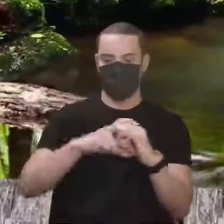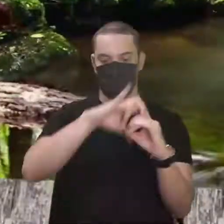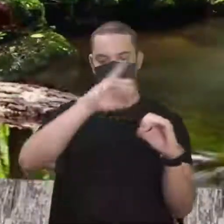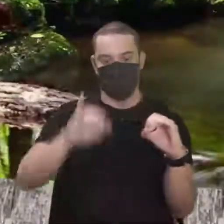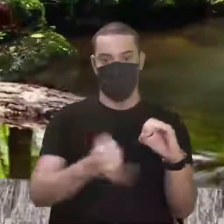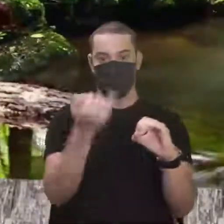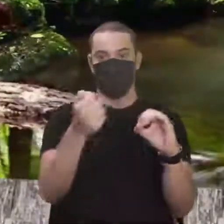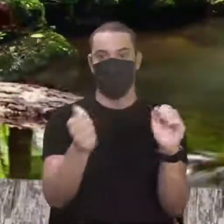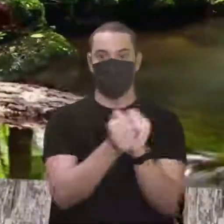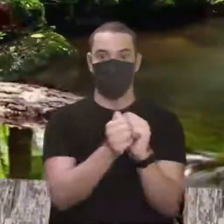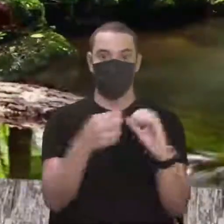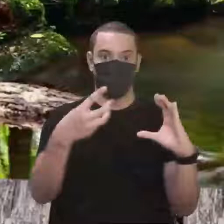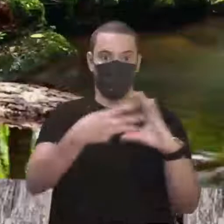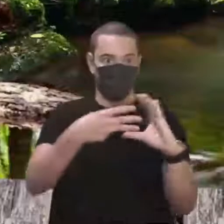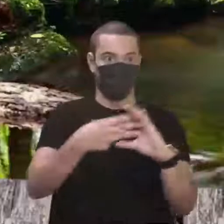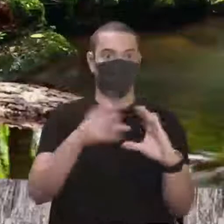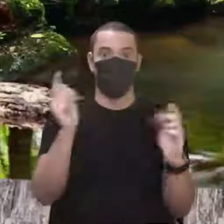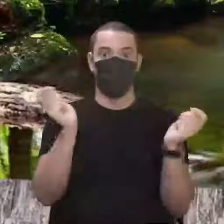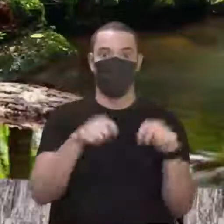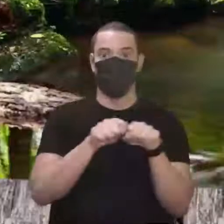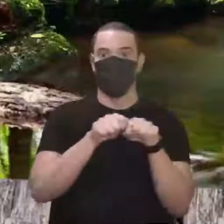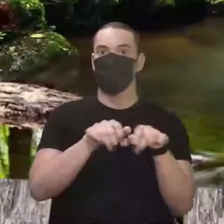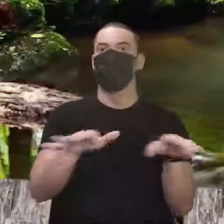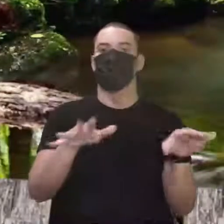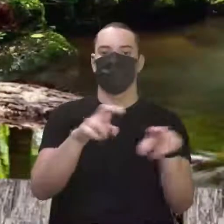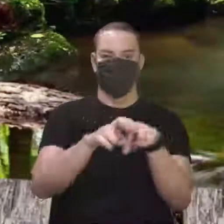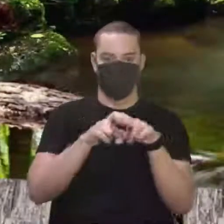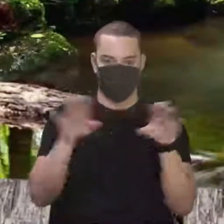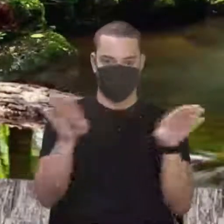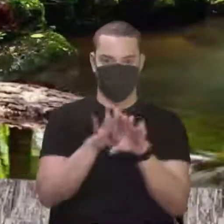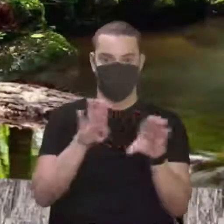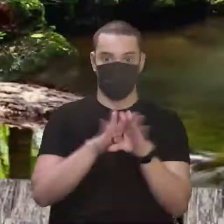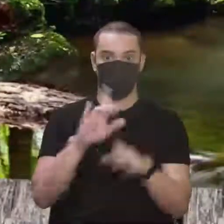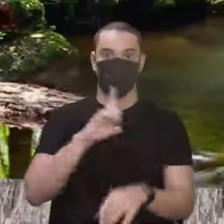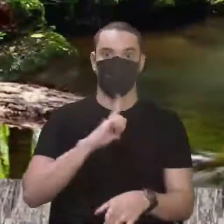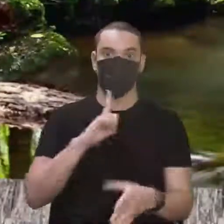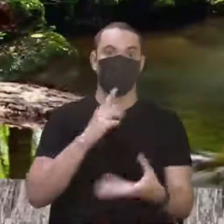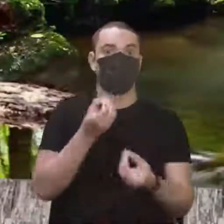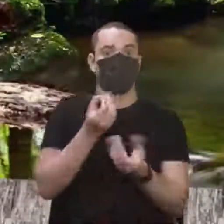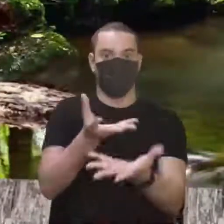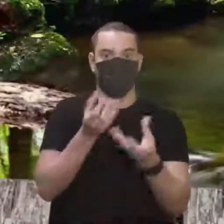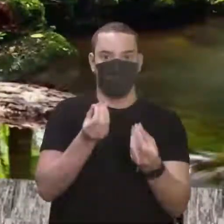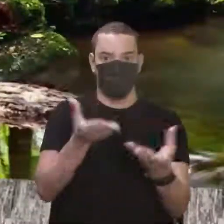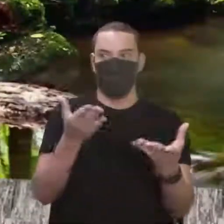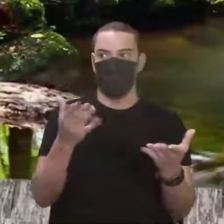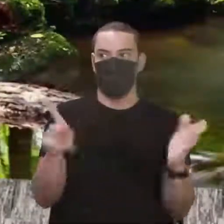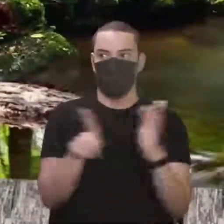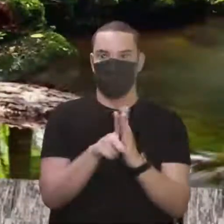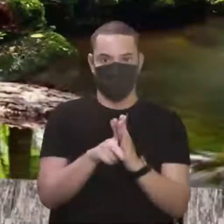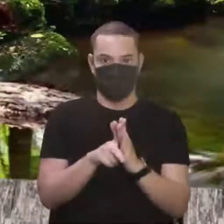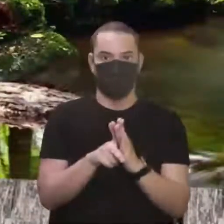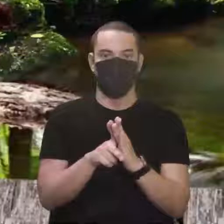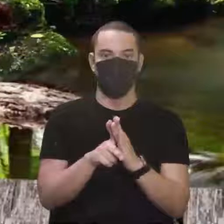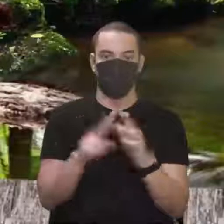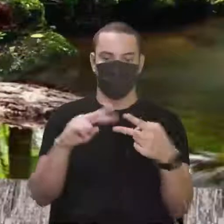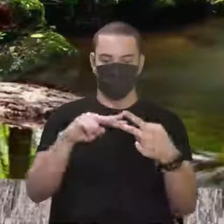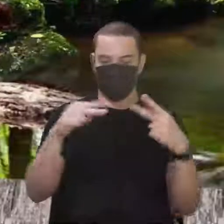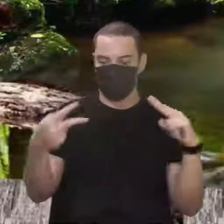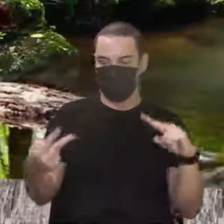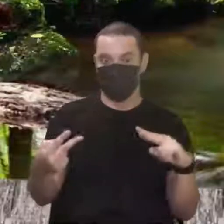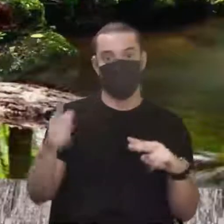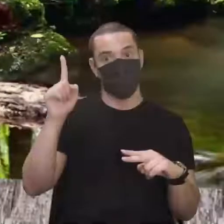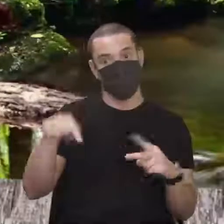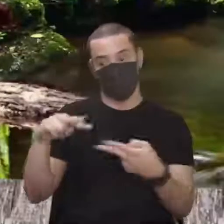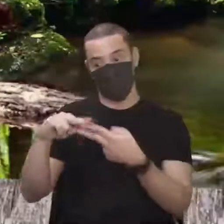Mas vão se reproduzir. Então, são considerados, eles têm informação genética, que é de DNA